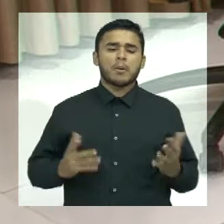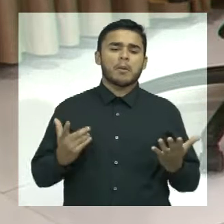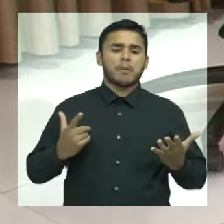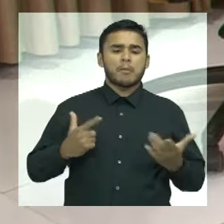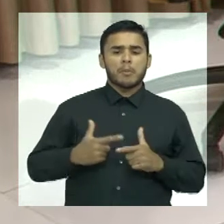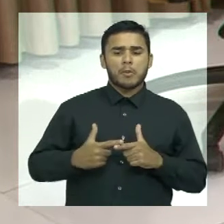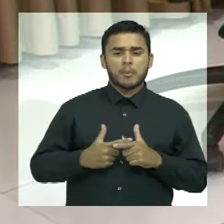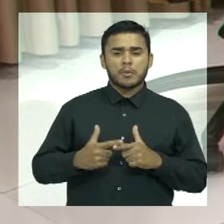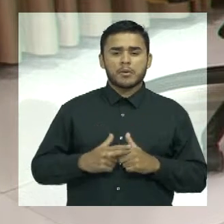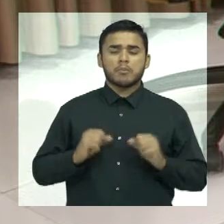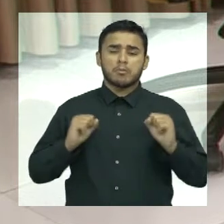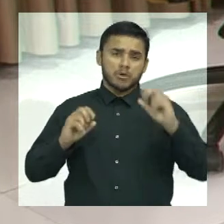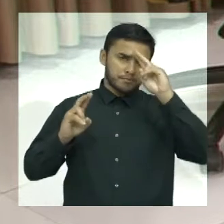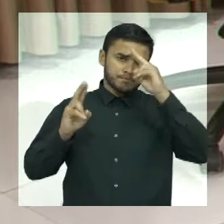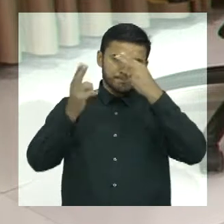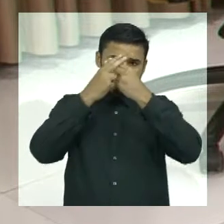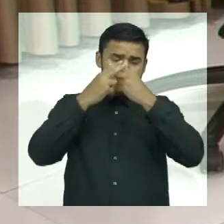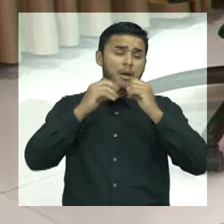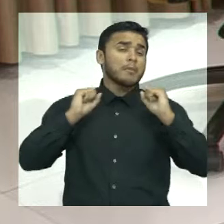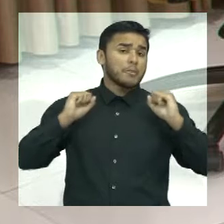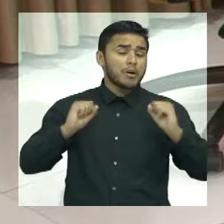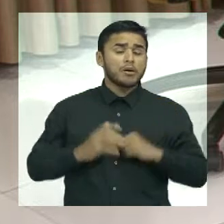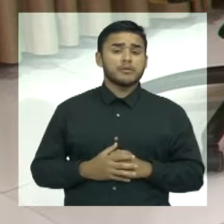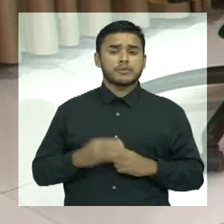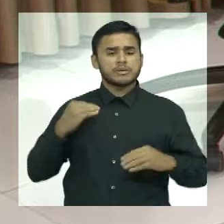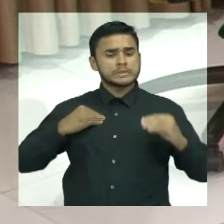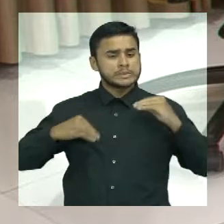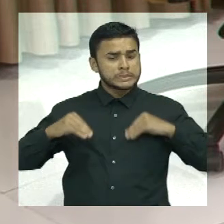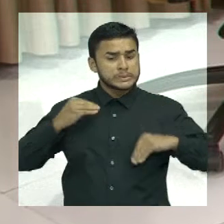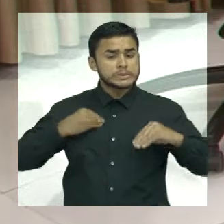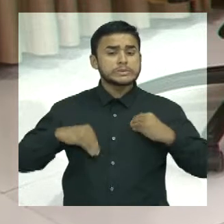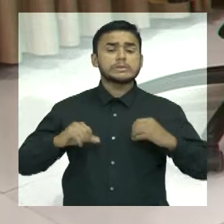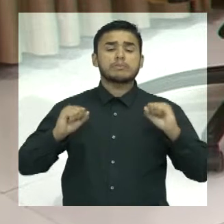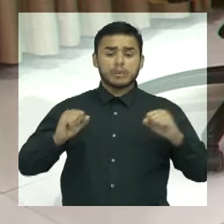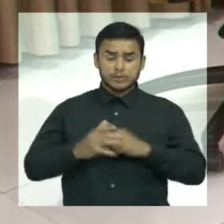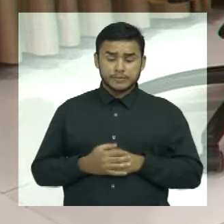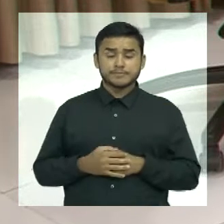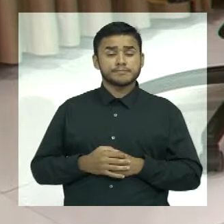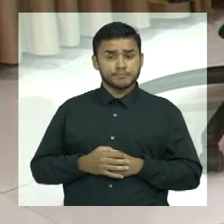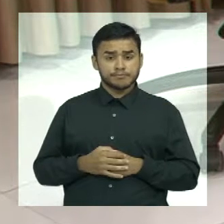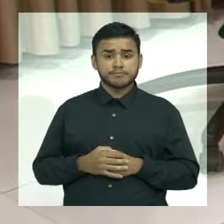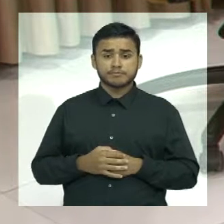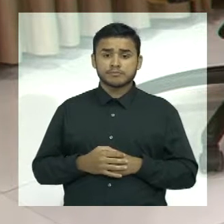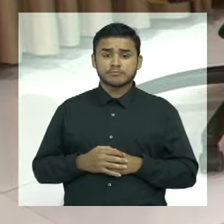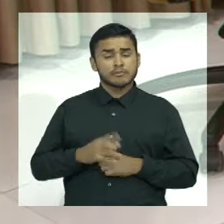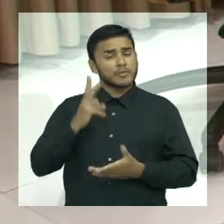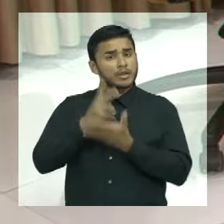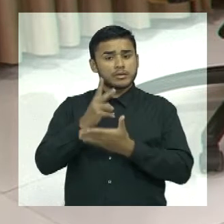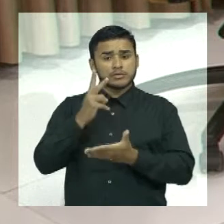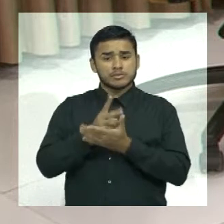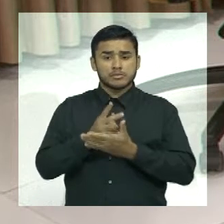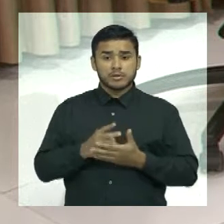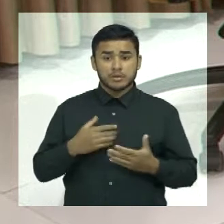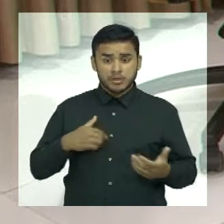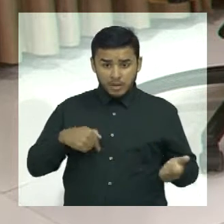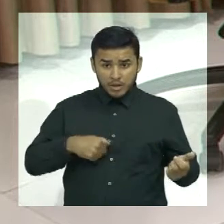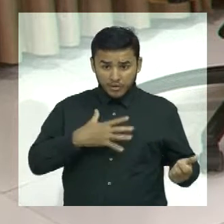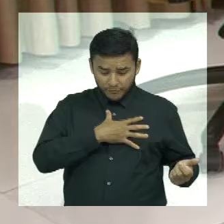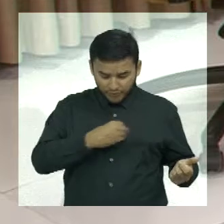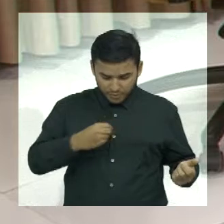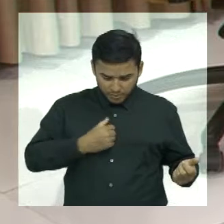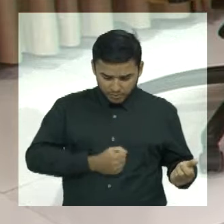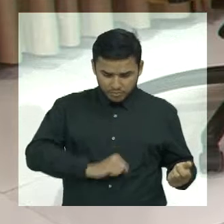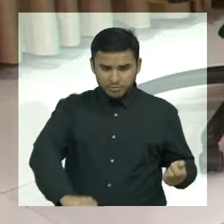psicológicas, ela pode ter mais chance de depressão, tem mais chance de traumas, aquela marca fica. Né? Assim, você retirar uma vida do seu próprio